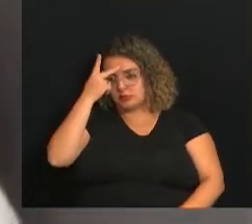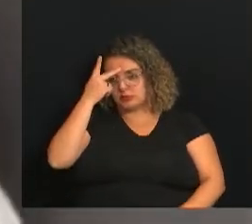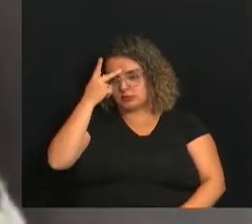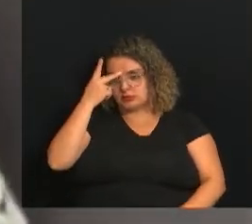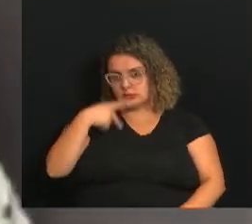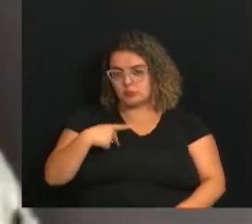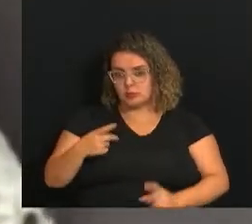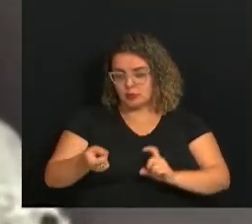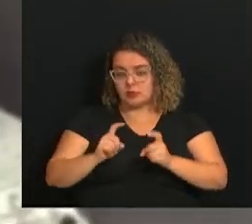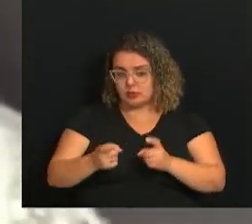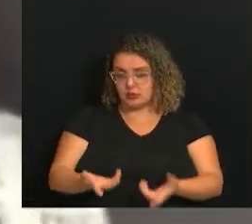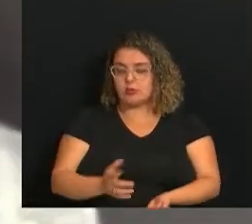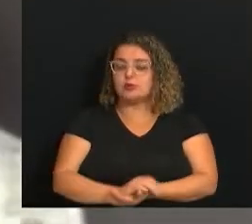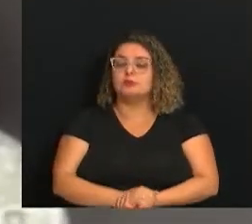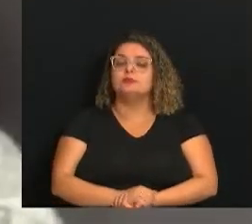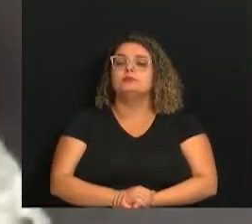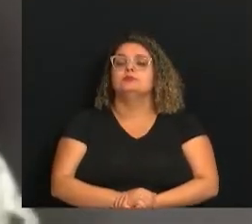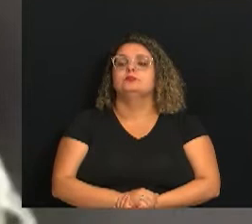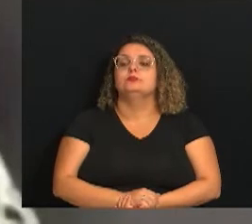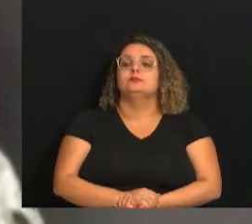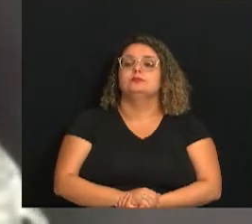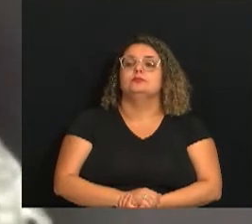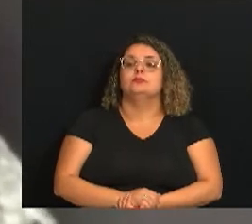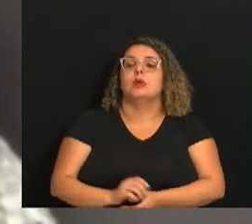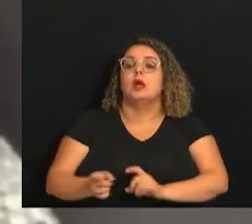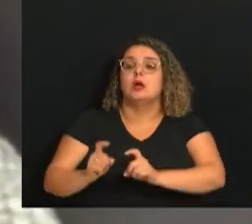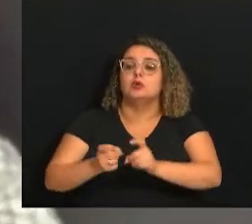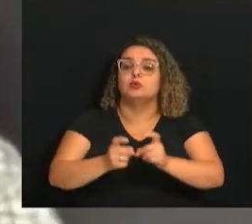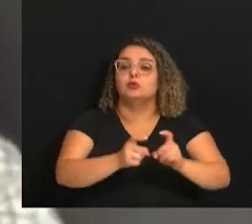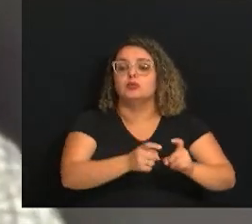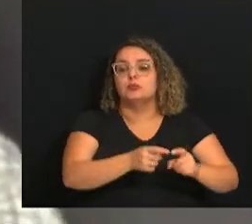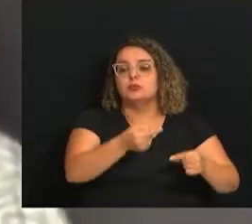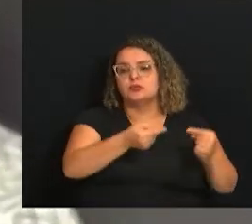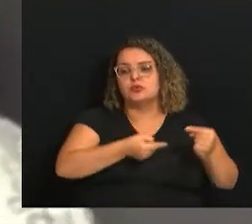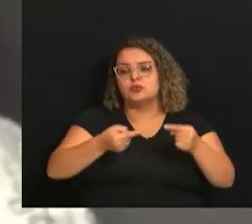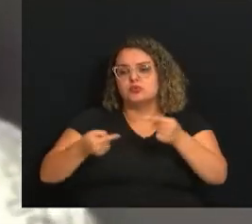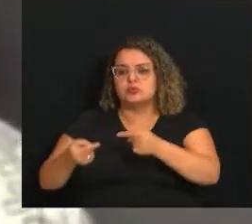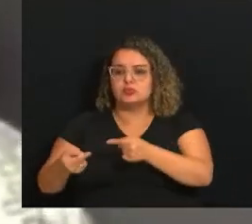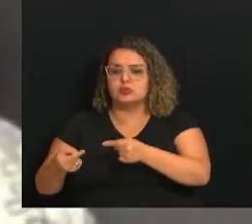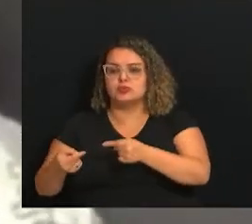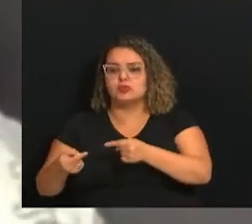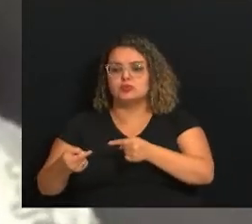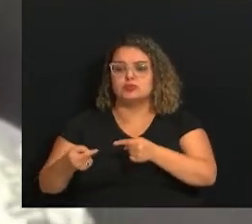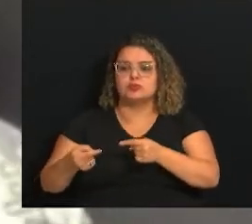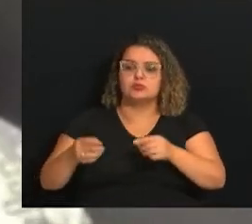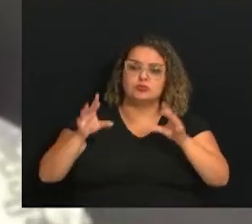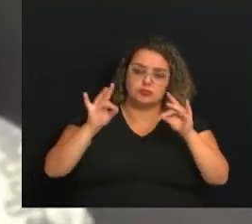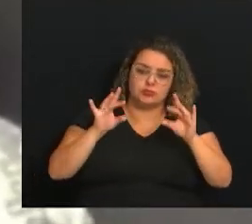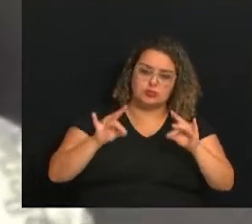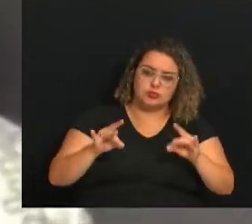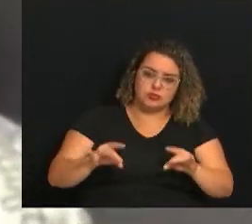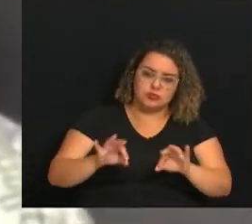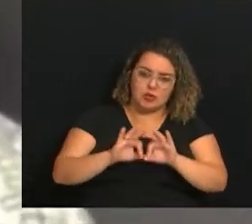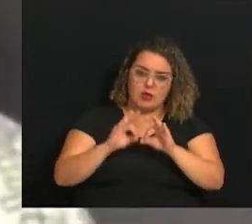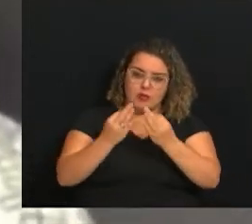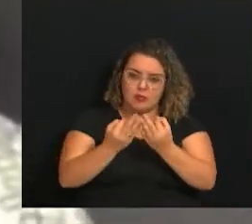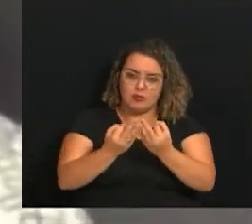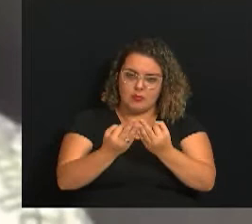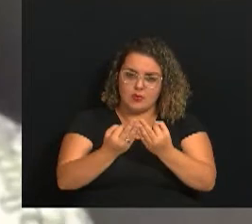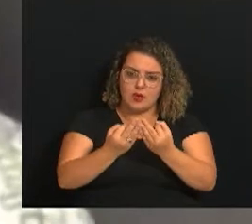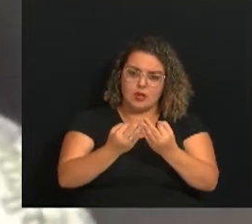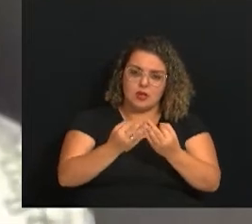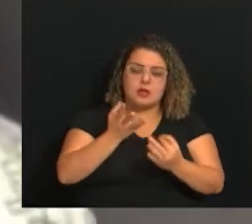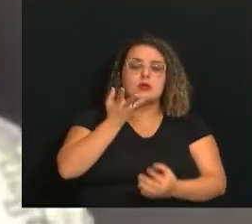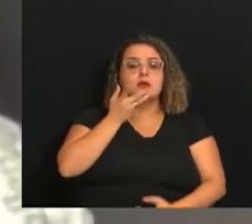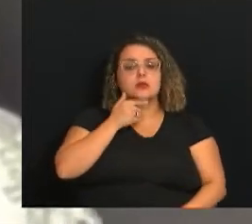reuniões intersetoriais são para discussão de casos de famílias, de crianças e adolescentes que se encontram em situação de vulnerabilidade